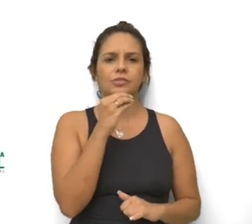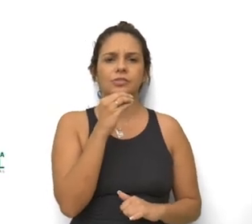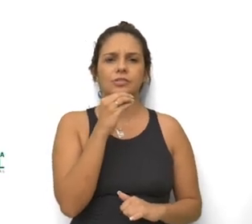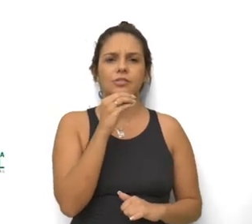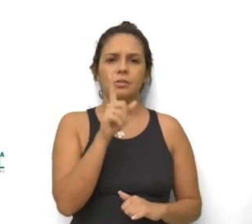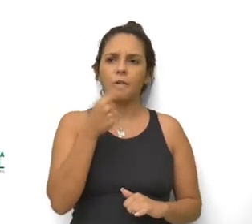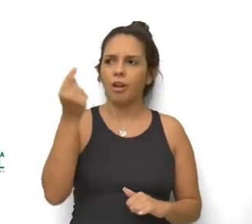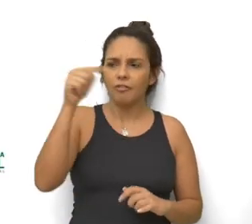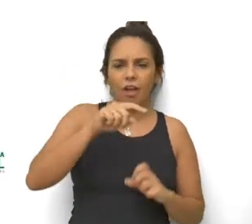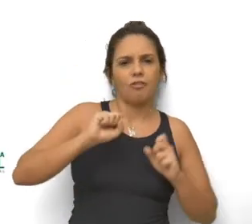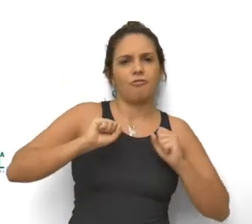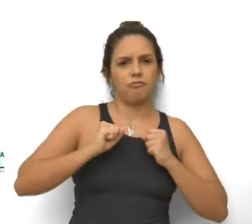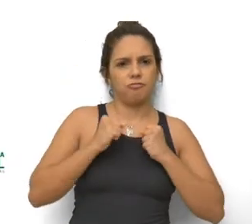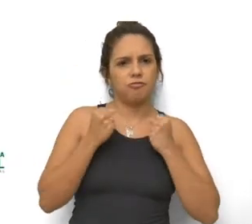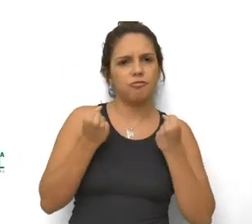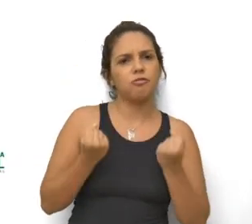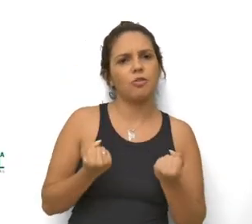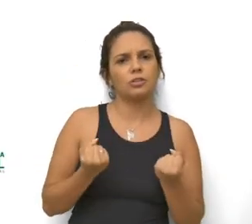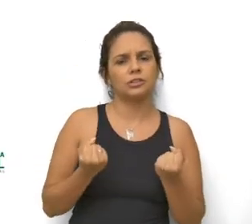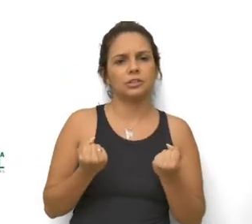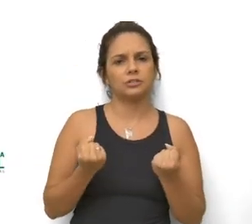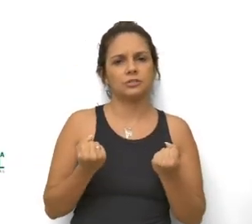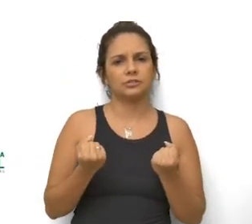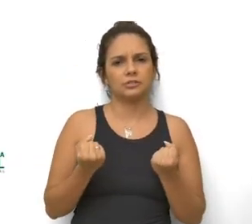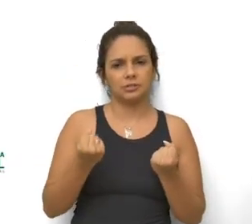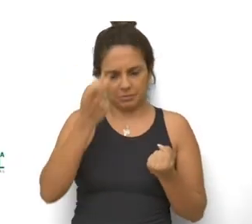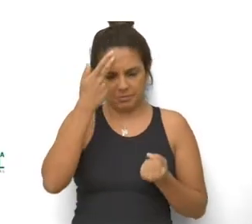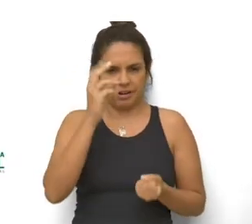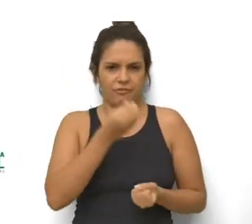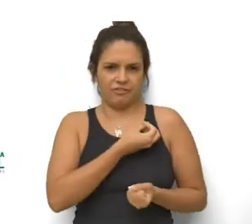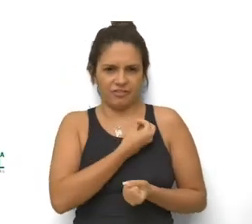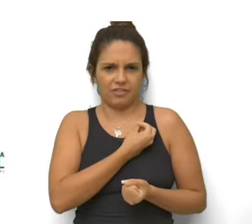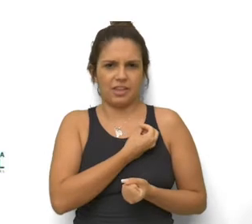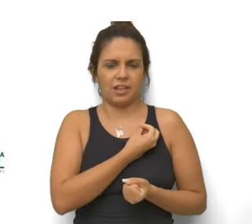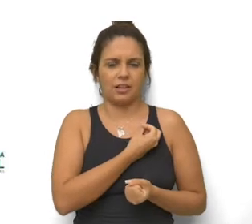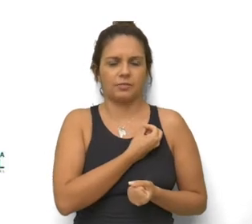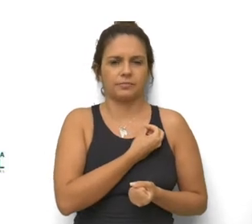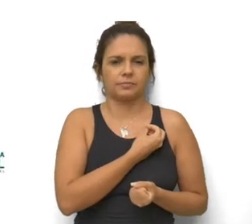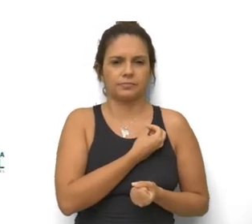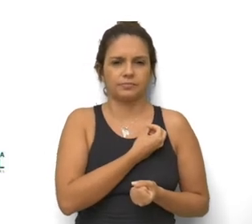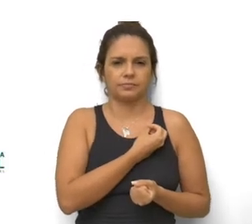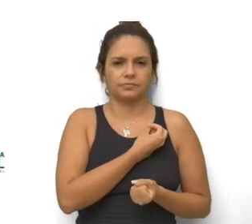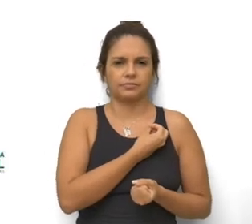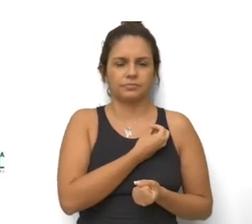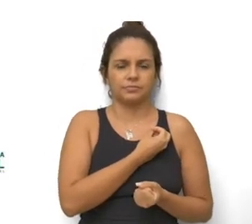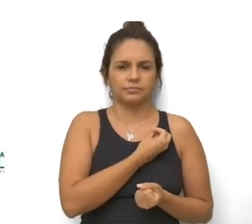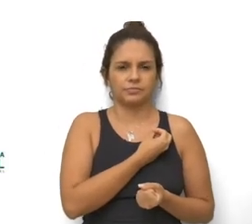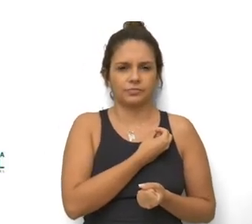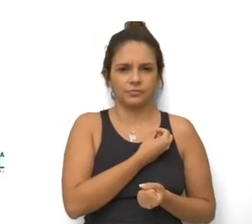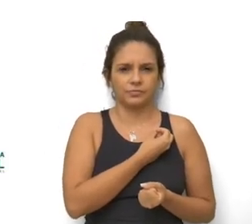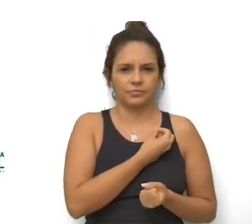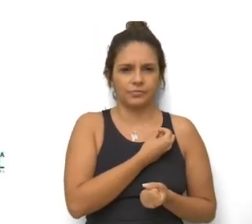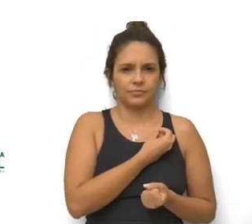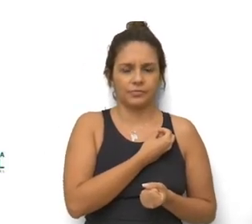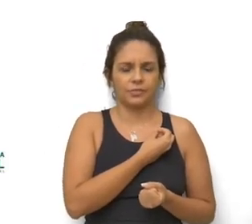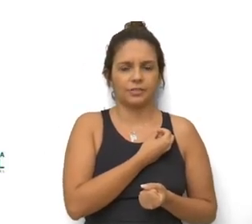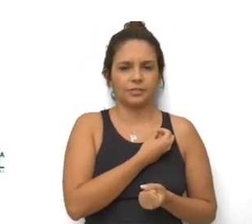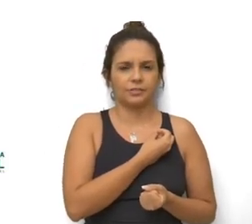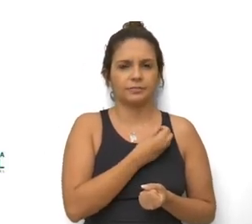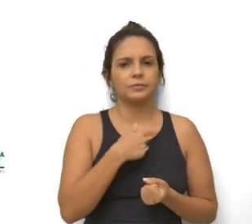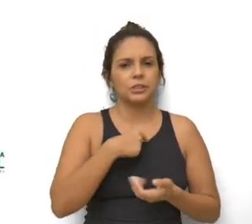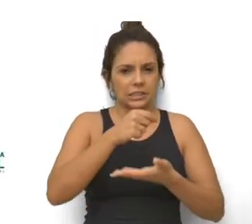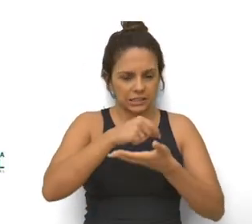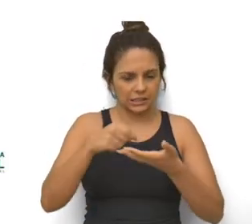adquire forças, né, para sobreviver e ser uma história tão vitoriosa, né? Mas